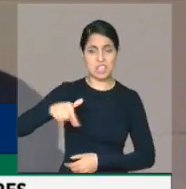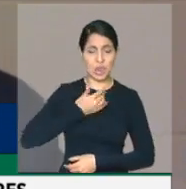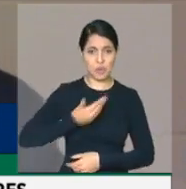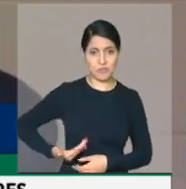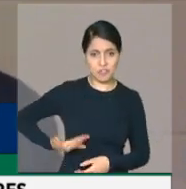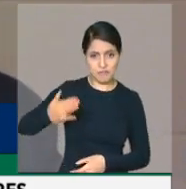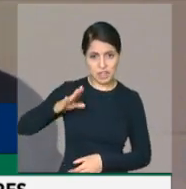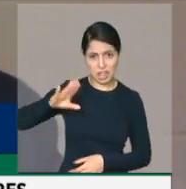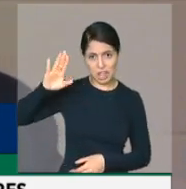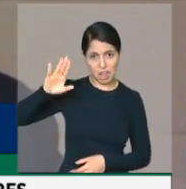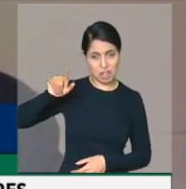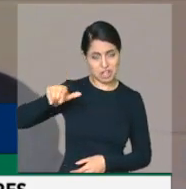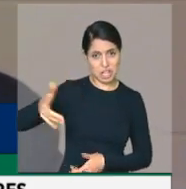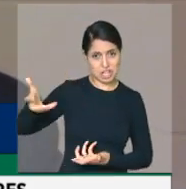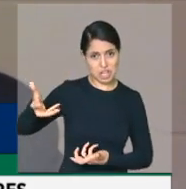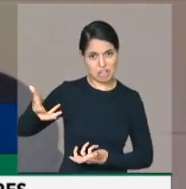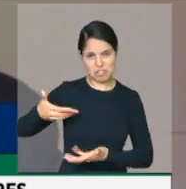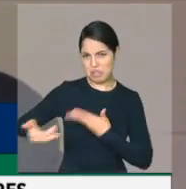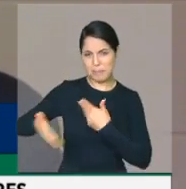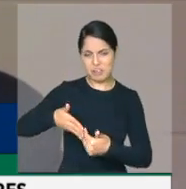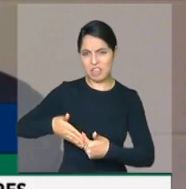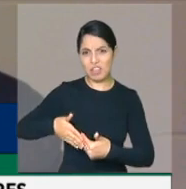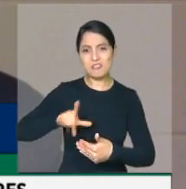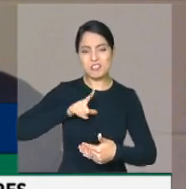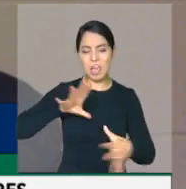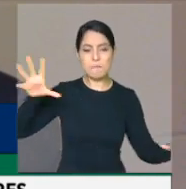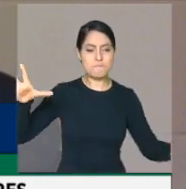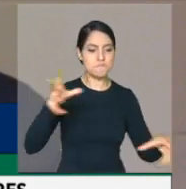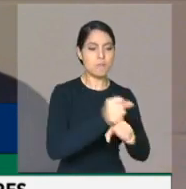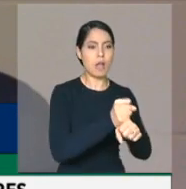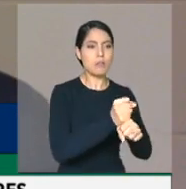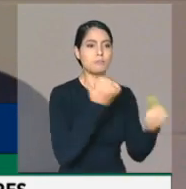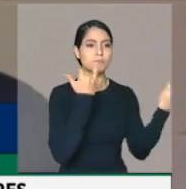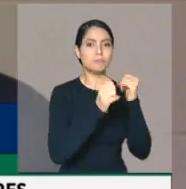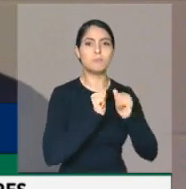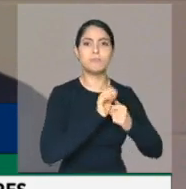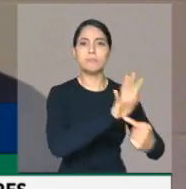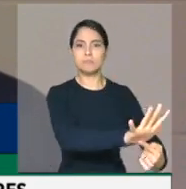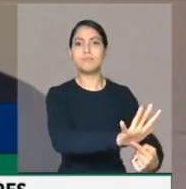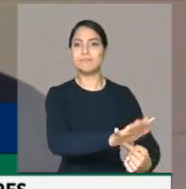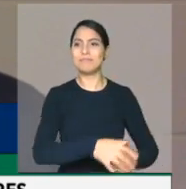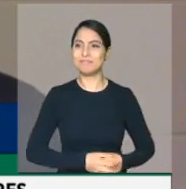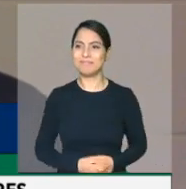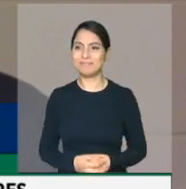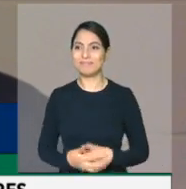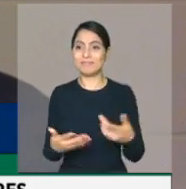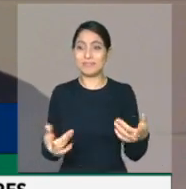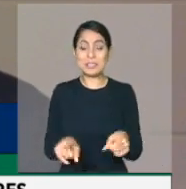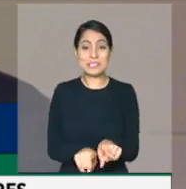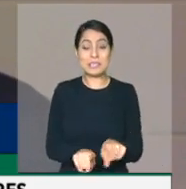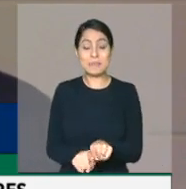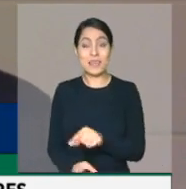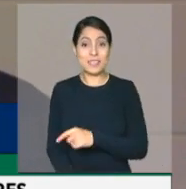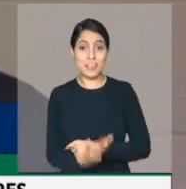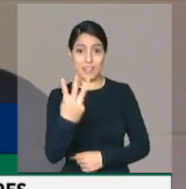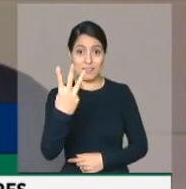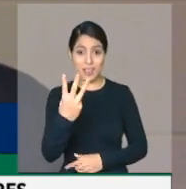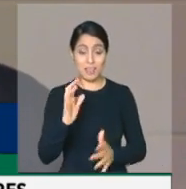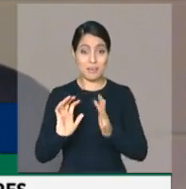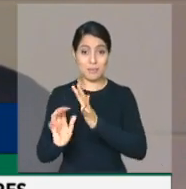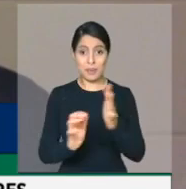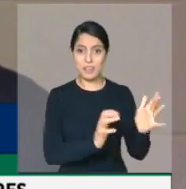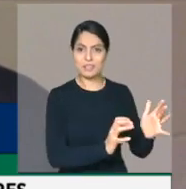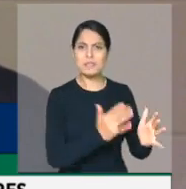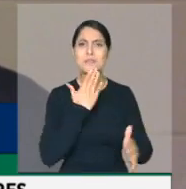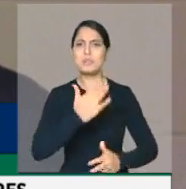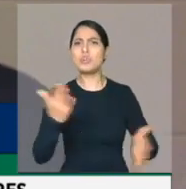disso, a Justiça também, atendendo a pedido de 3 partidos da oposição, deferiu liminar. Portanto, o